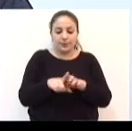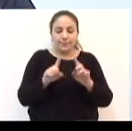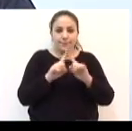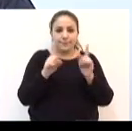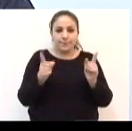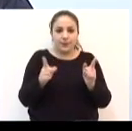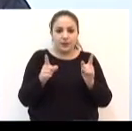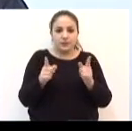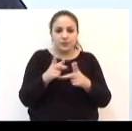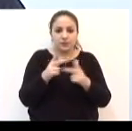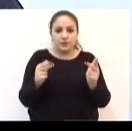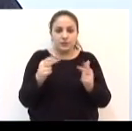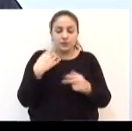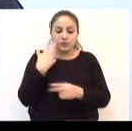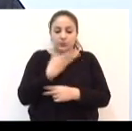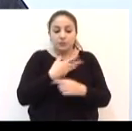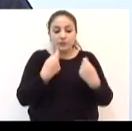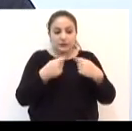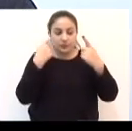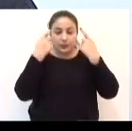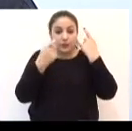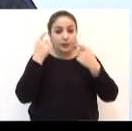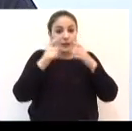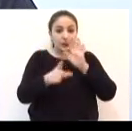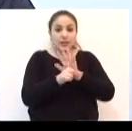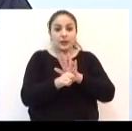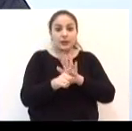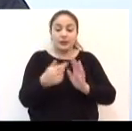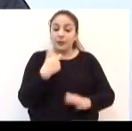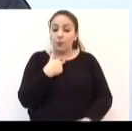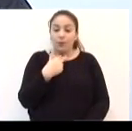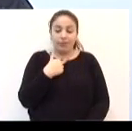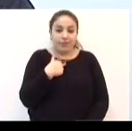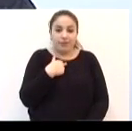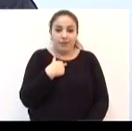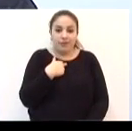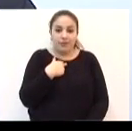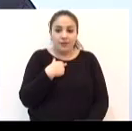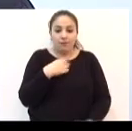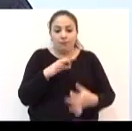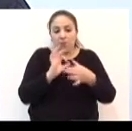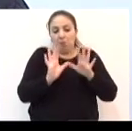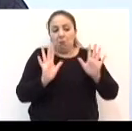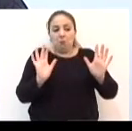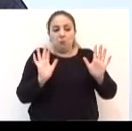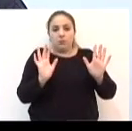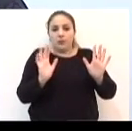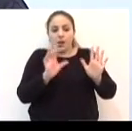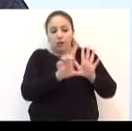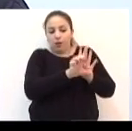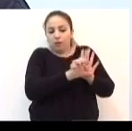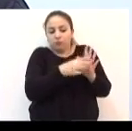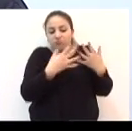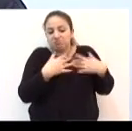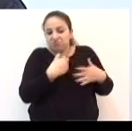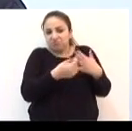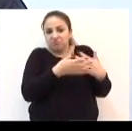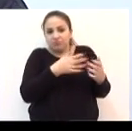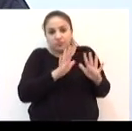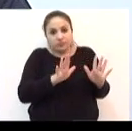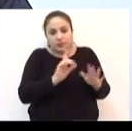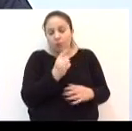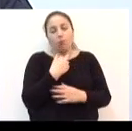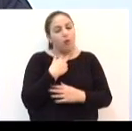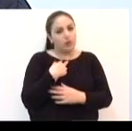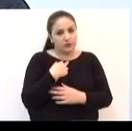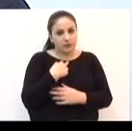outro lado, a gente tem que se preocupar também com a lei, porque a gente não pode se eximir de aplicar a lei, né, por incorrer em crime